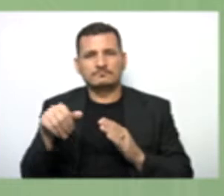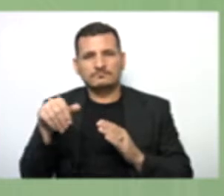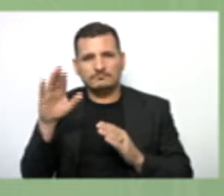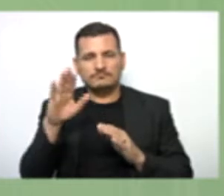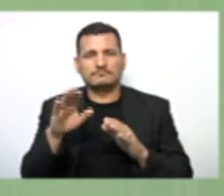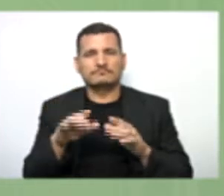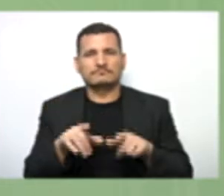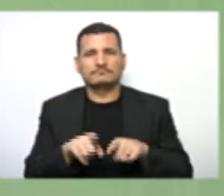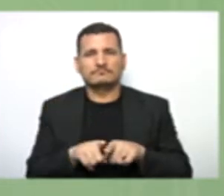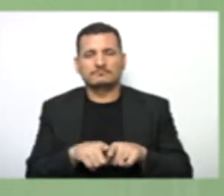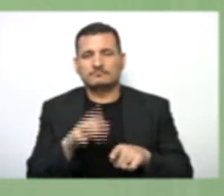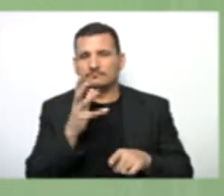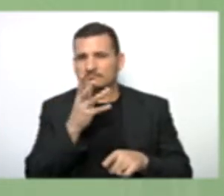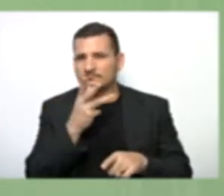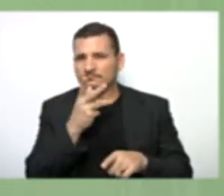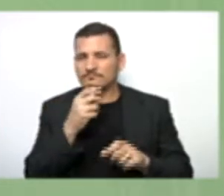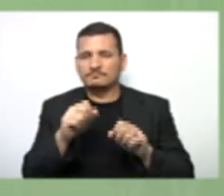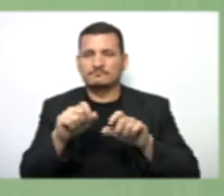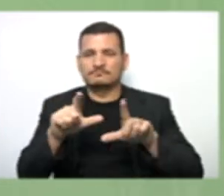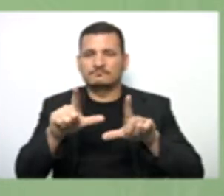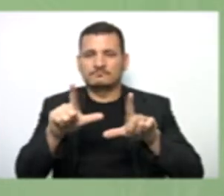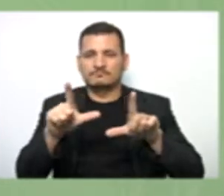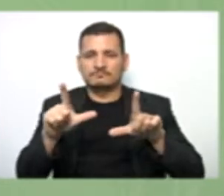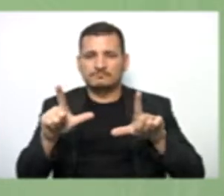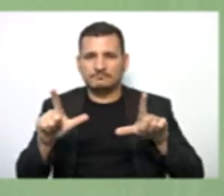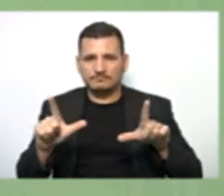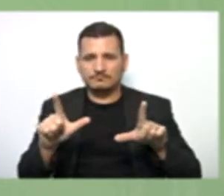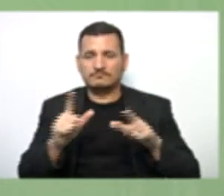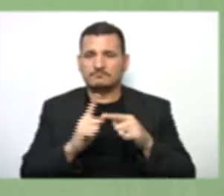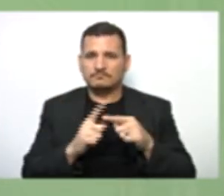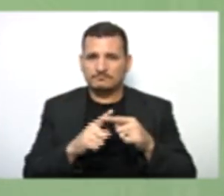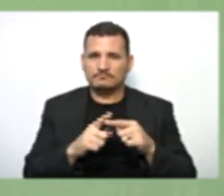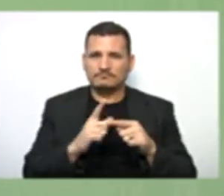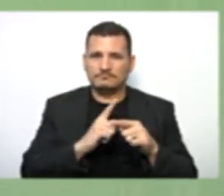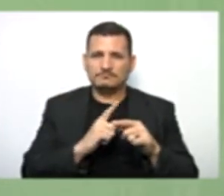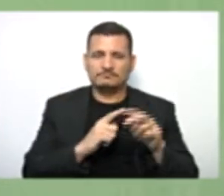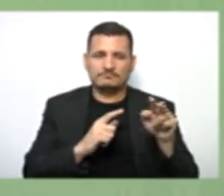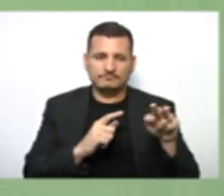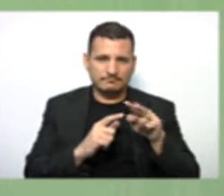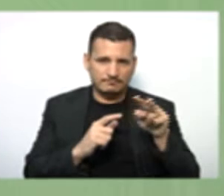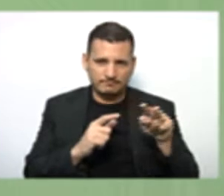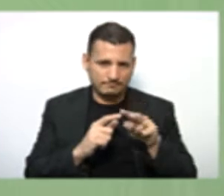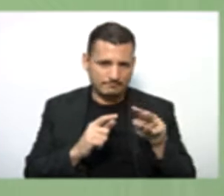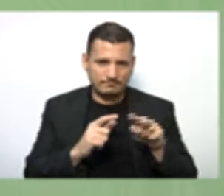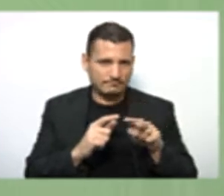mais vai demorar a leitura e execução, porque ele vai ler linha a